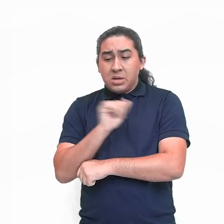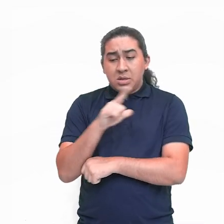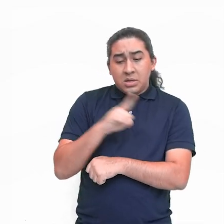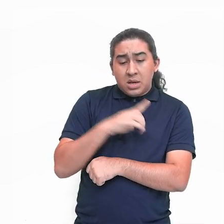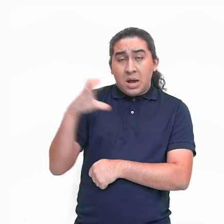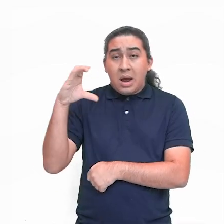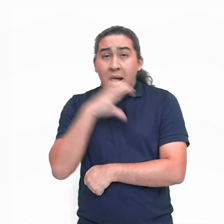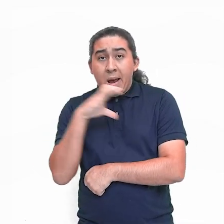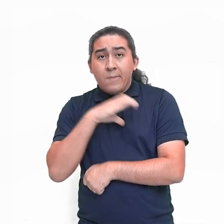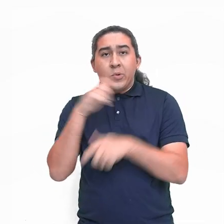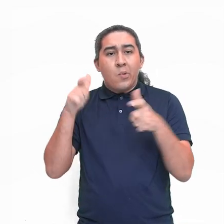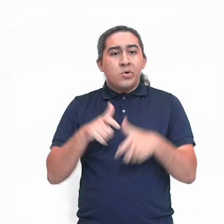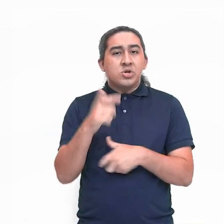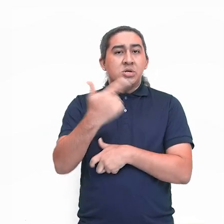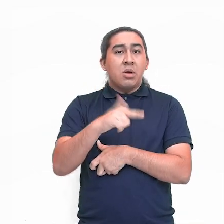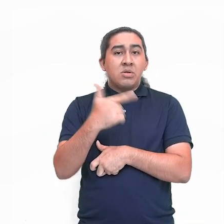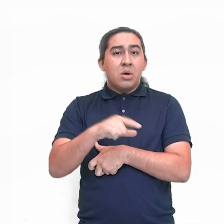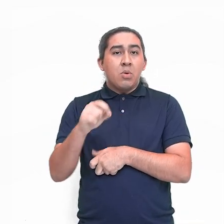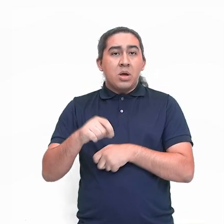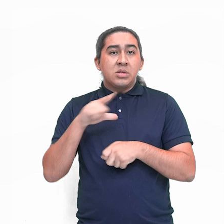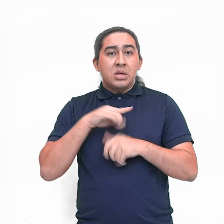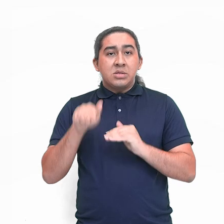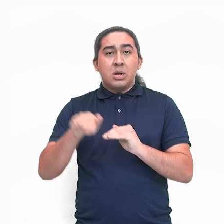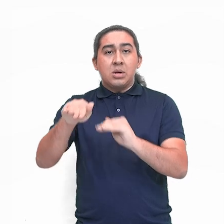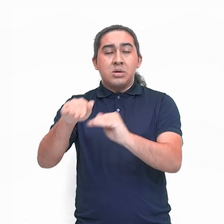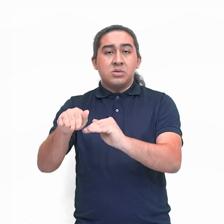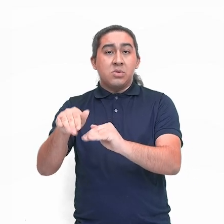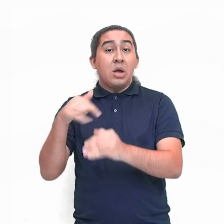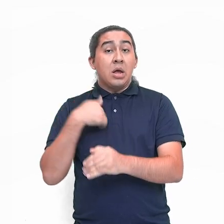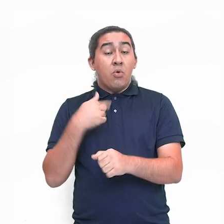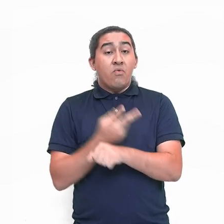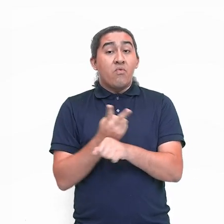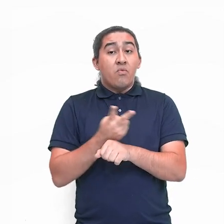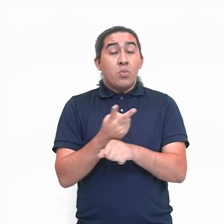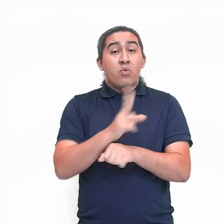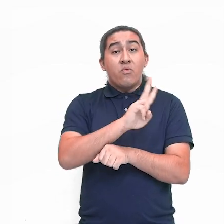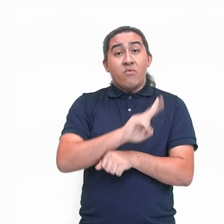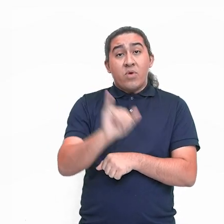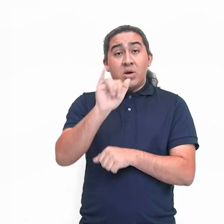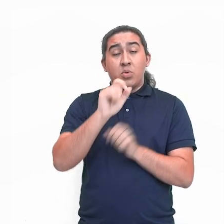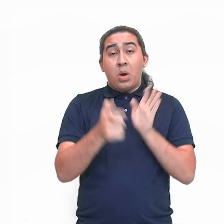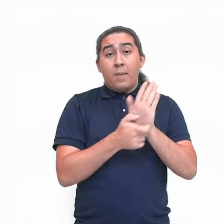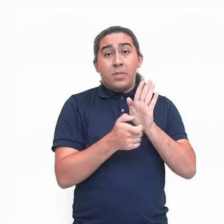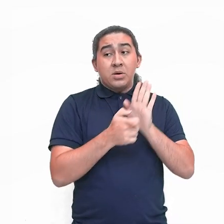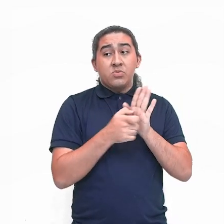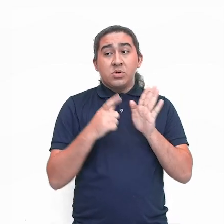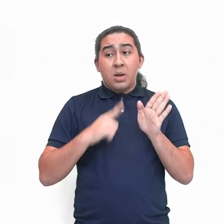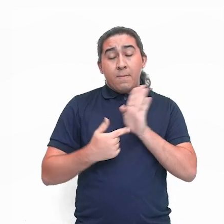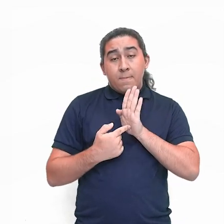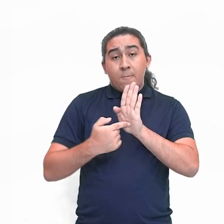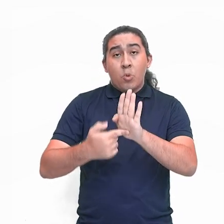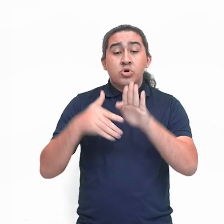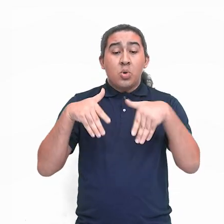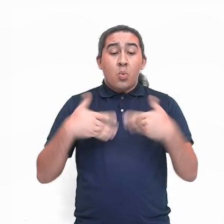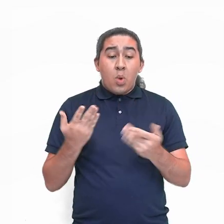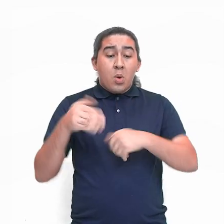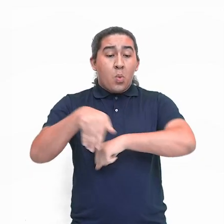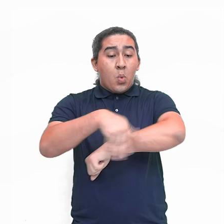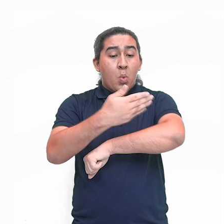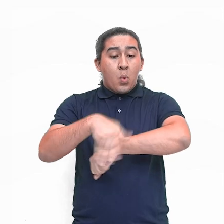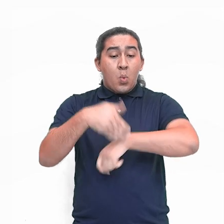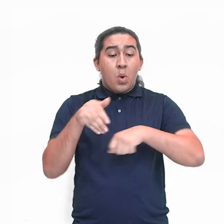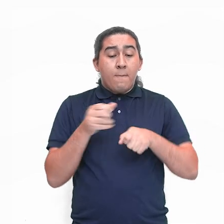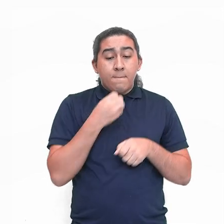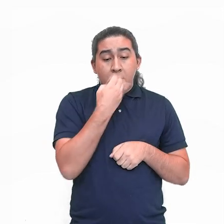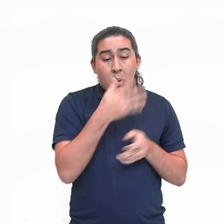mais rápido, onde não tenha tanto trânsito? Eu recorro, então, a um aplicativo, né, que vai me ditar ali qual é a